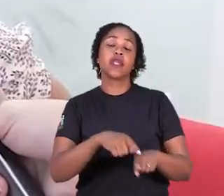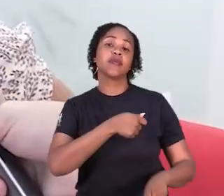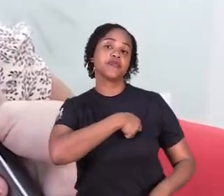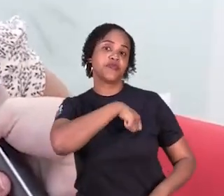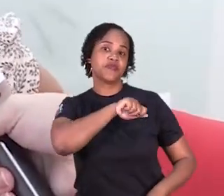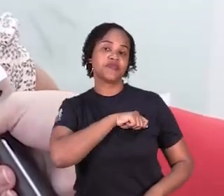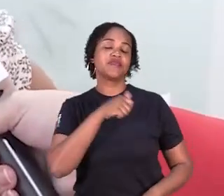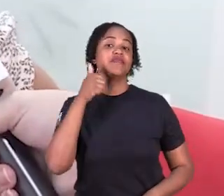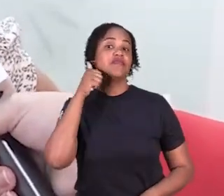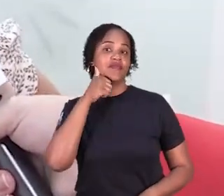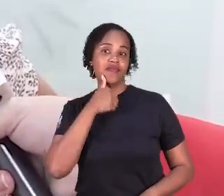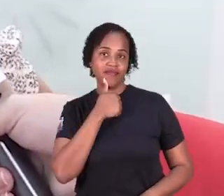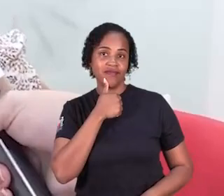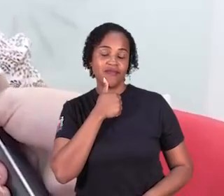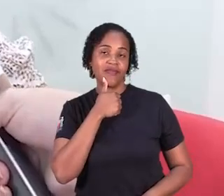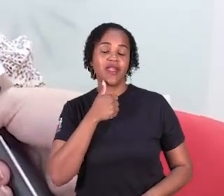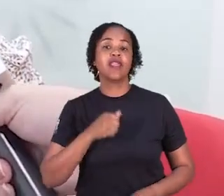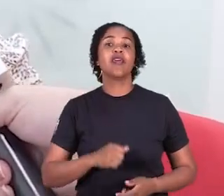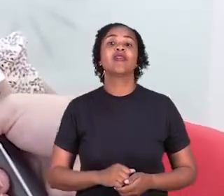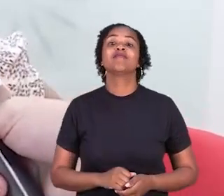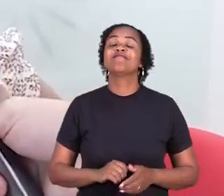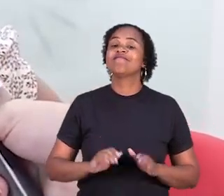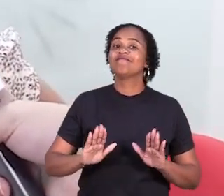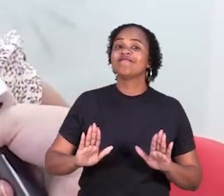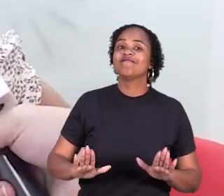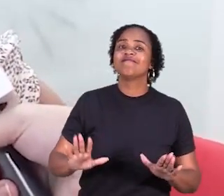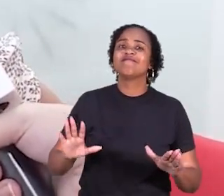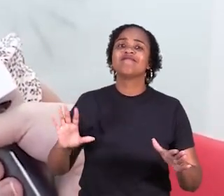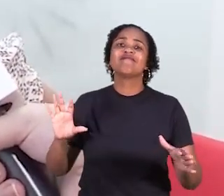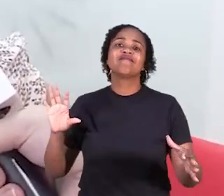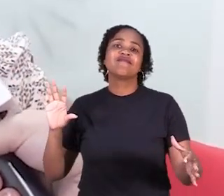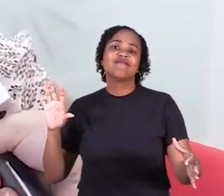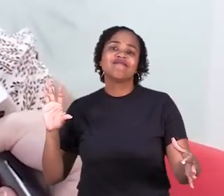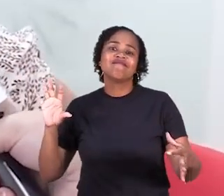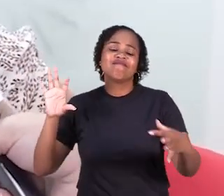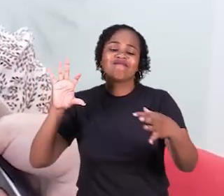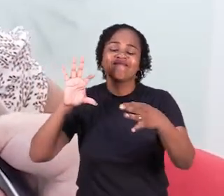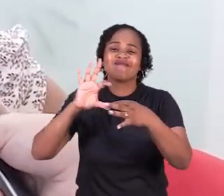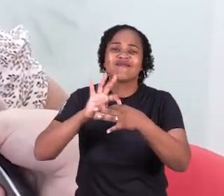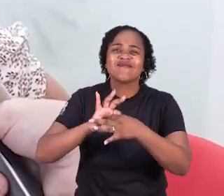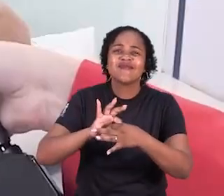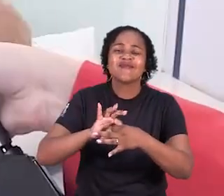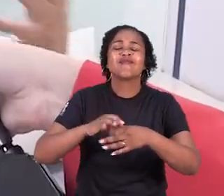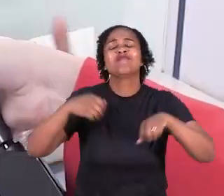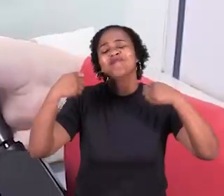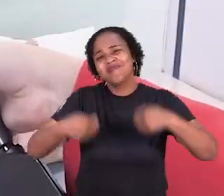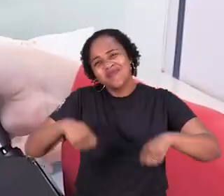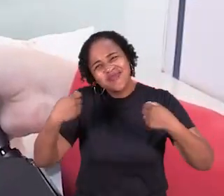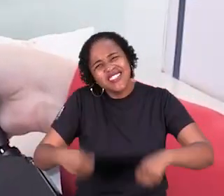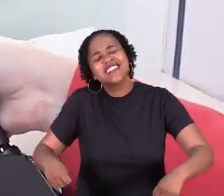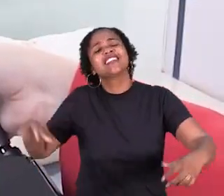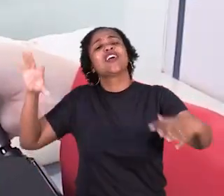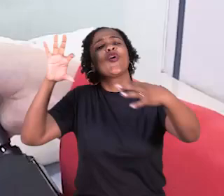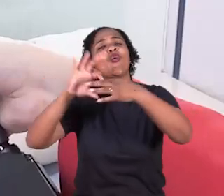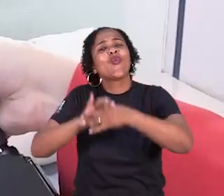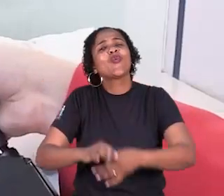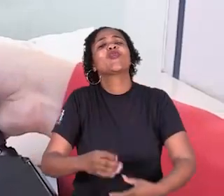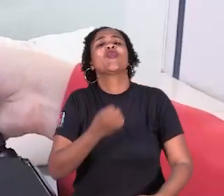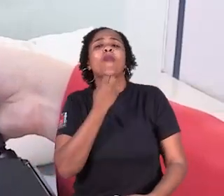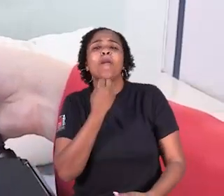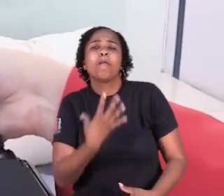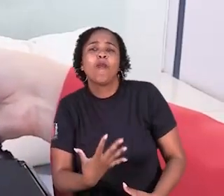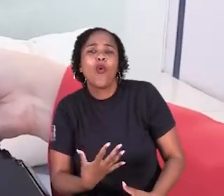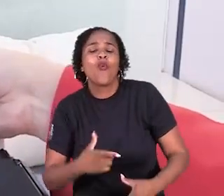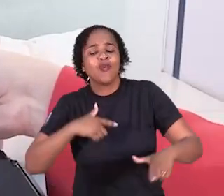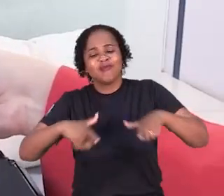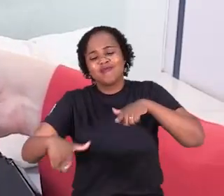A gente tem a DDM aqui, né, a Delegacia da Mulher. Mas ainda assim, é preciso que tenha uma maior conexão entre